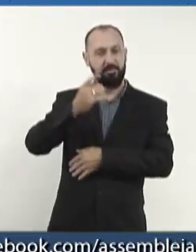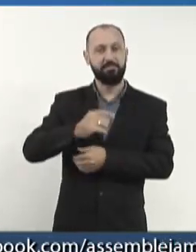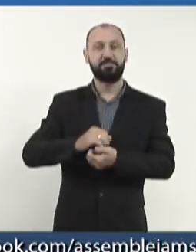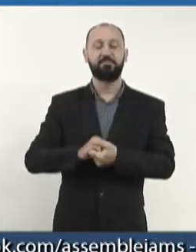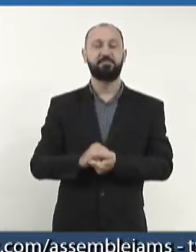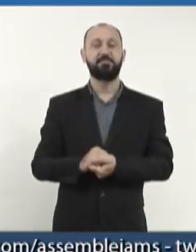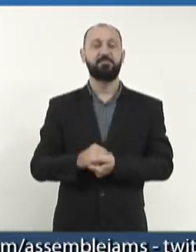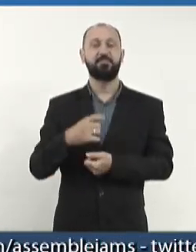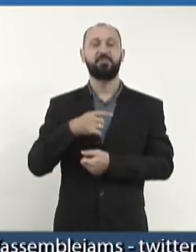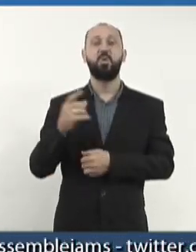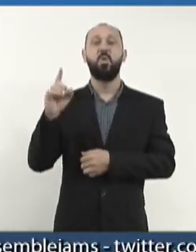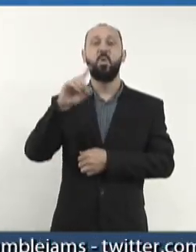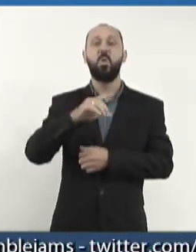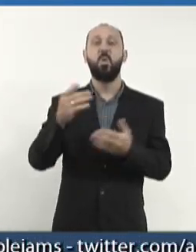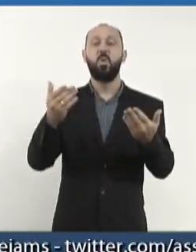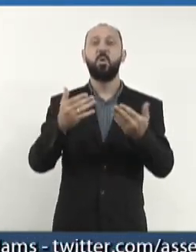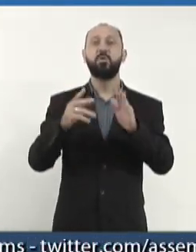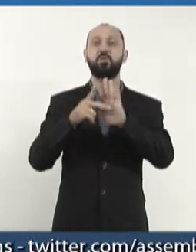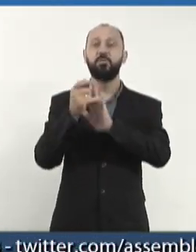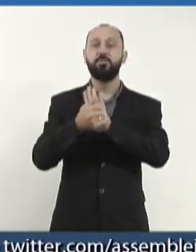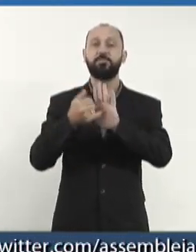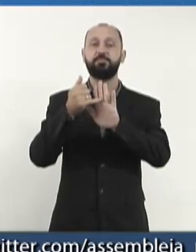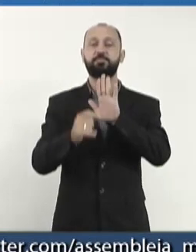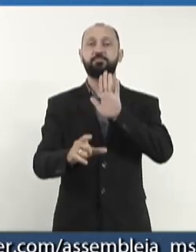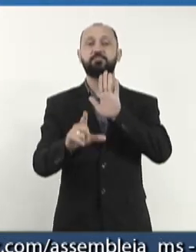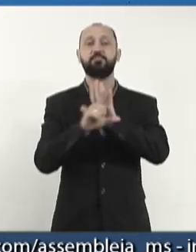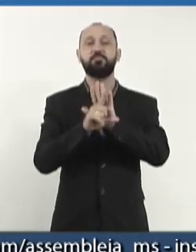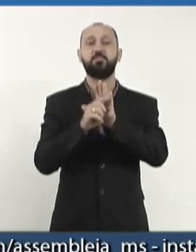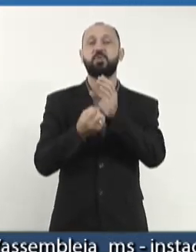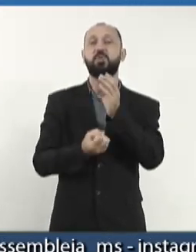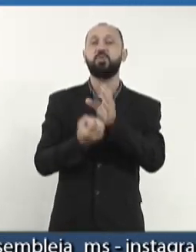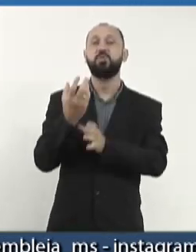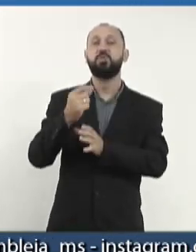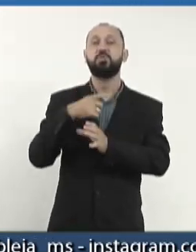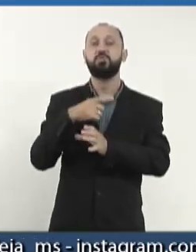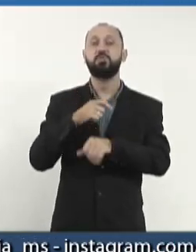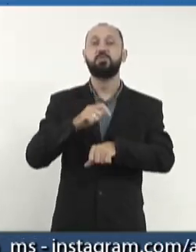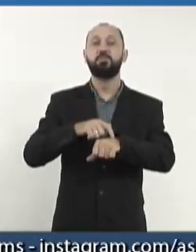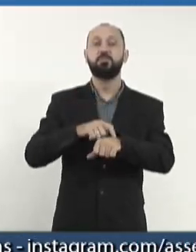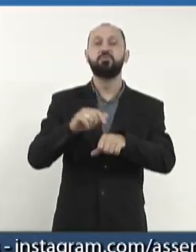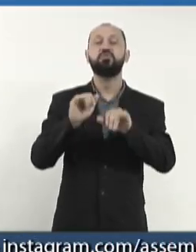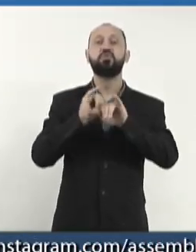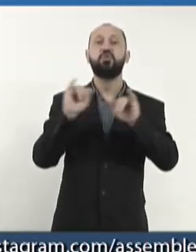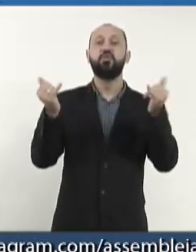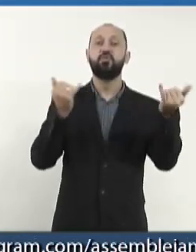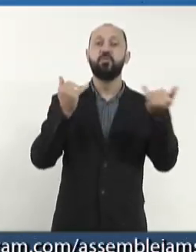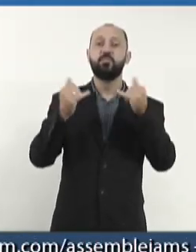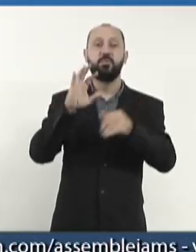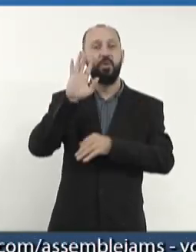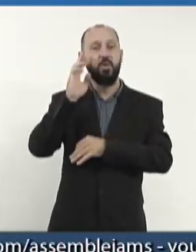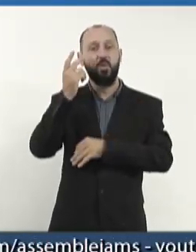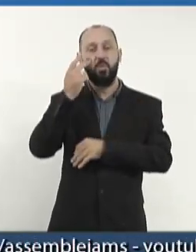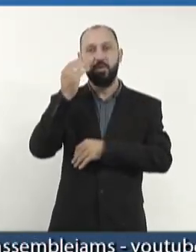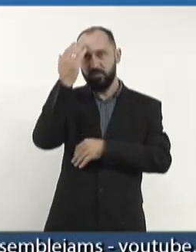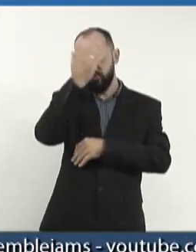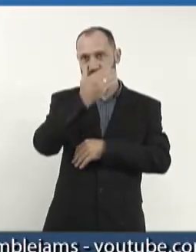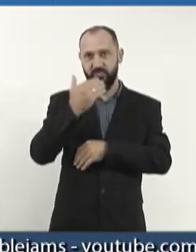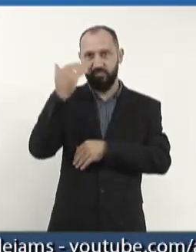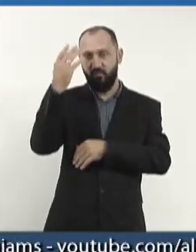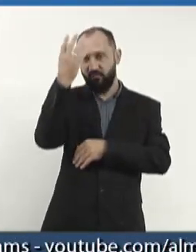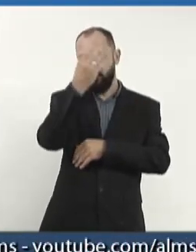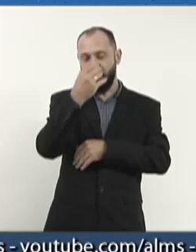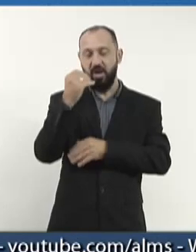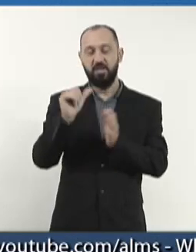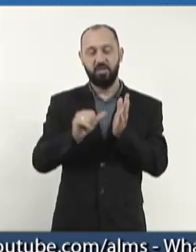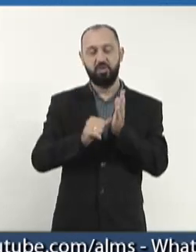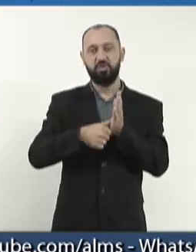Eu trago neste dia um projeto de lei que institui o Banco de Dados de Reconhecimento Facial e